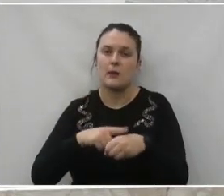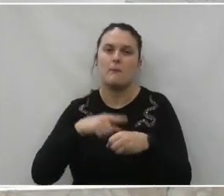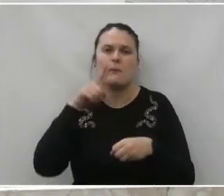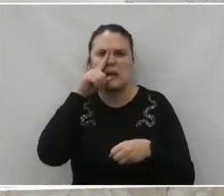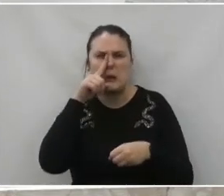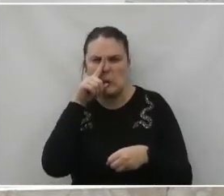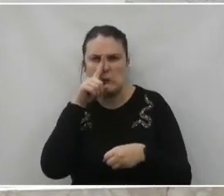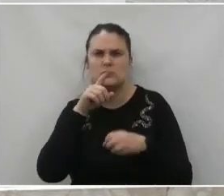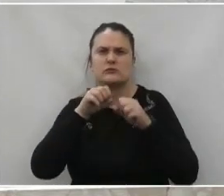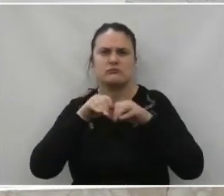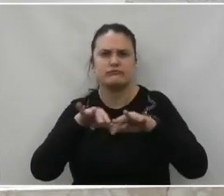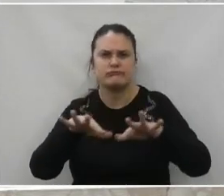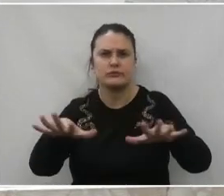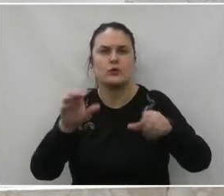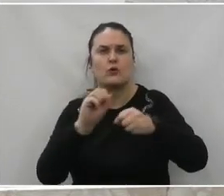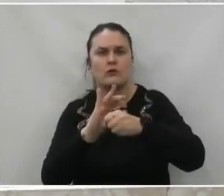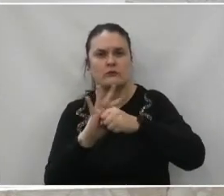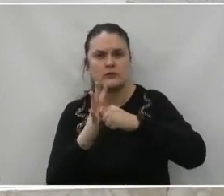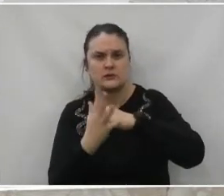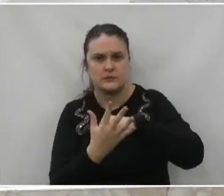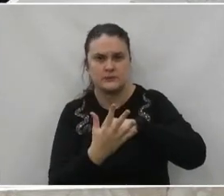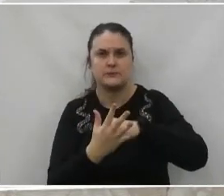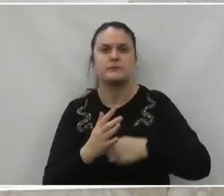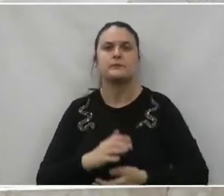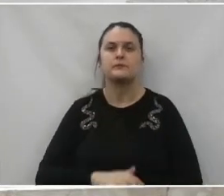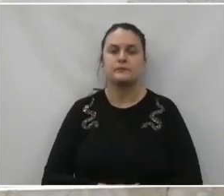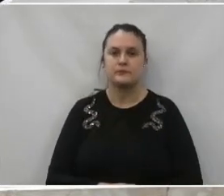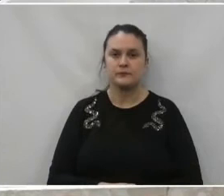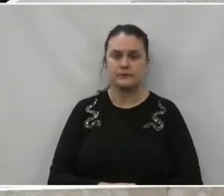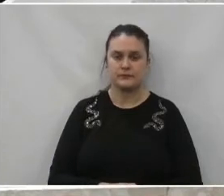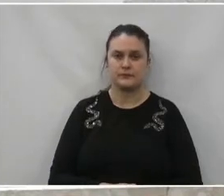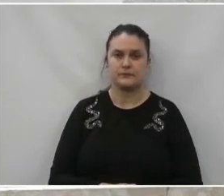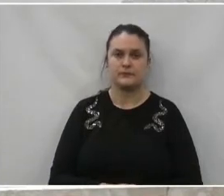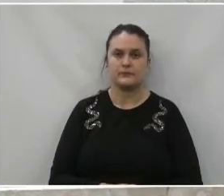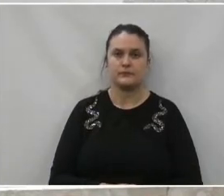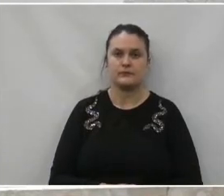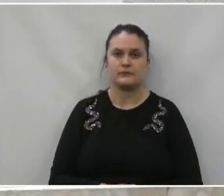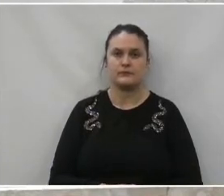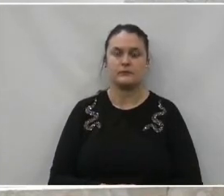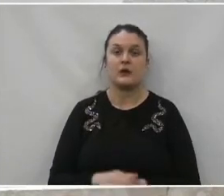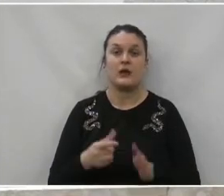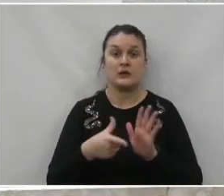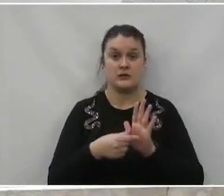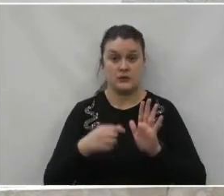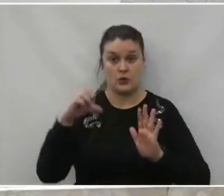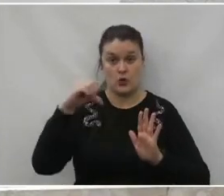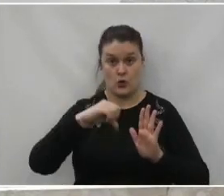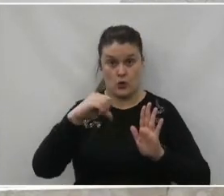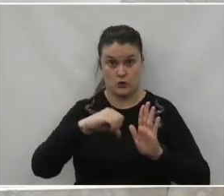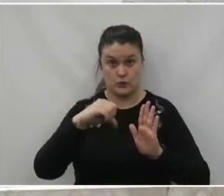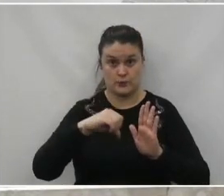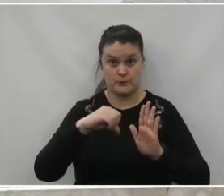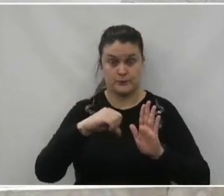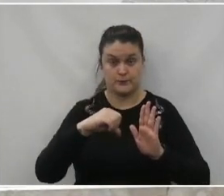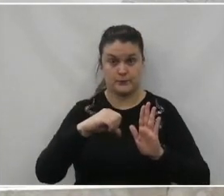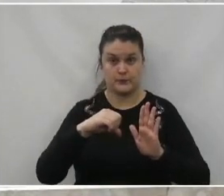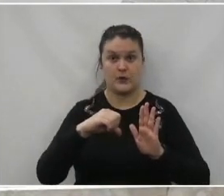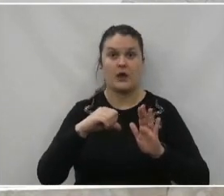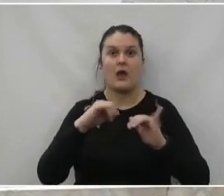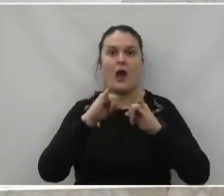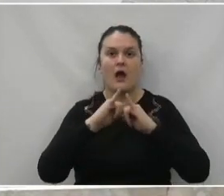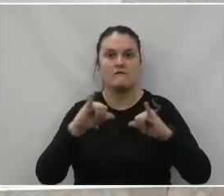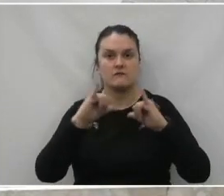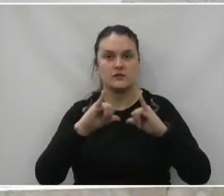de União da Vitória, decorrente da infecção humana Covid-19. Artigo 9º. A